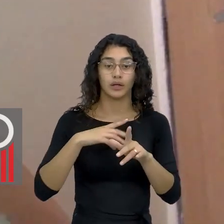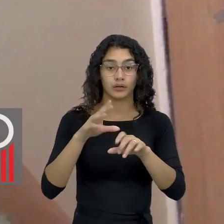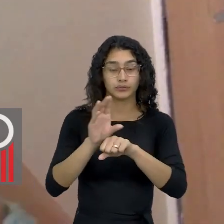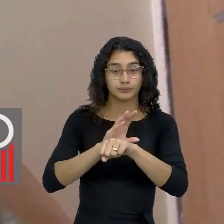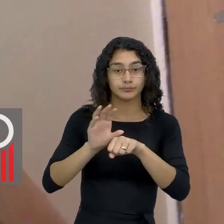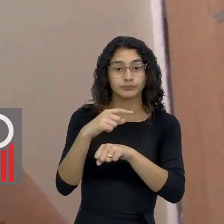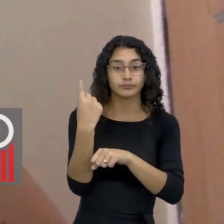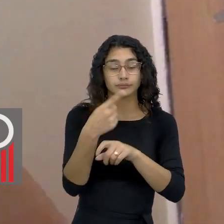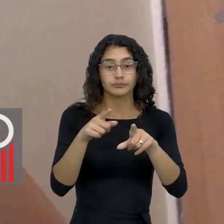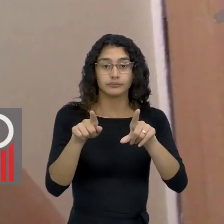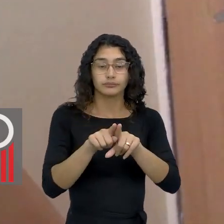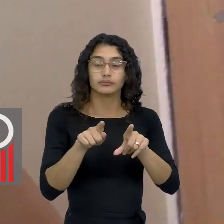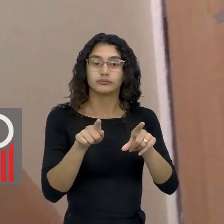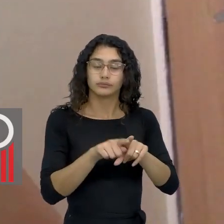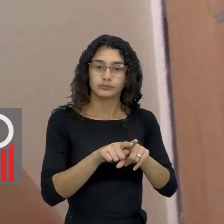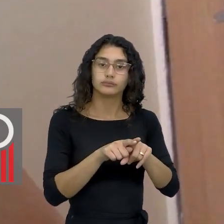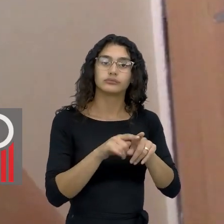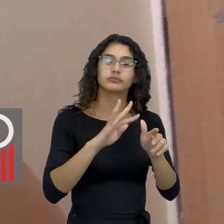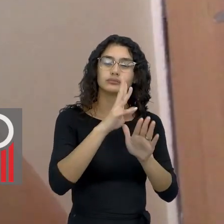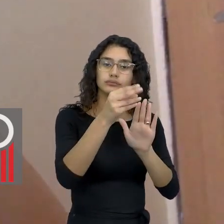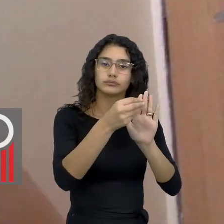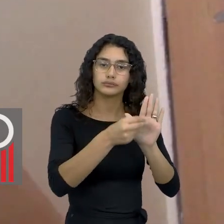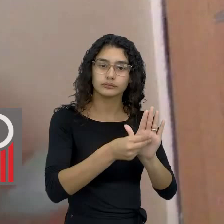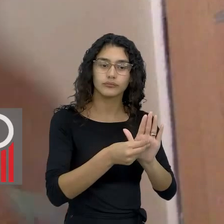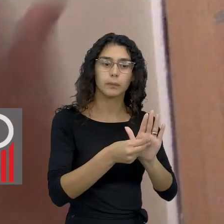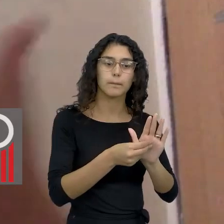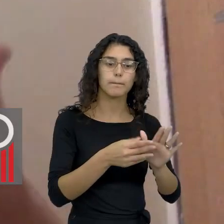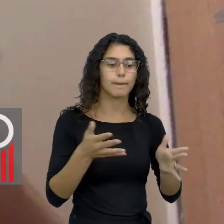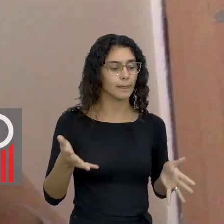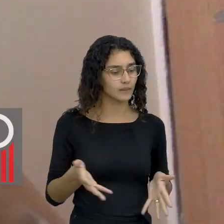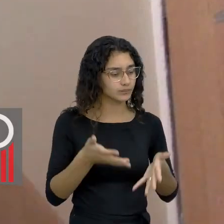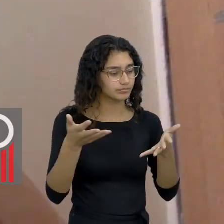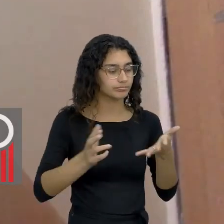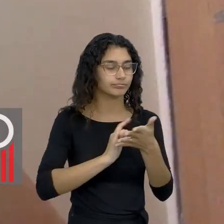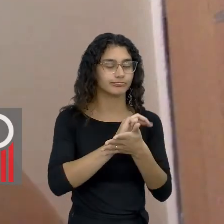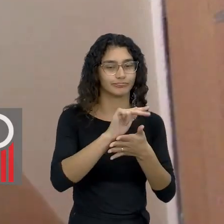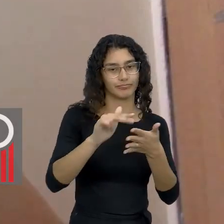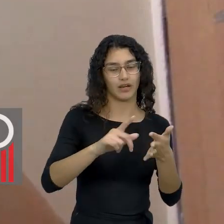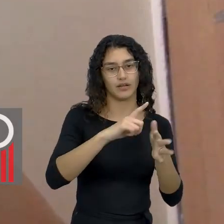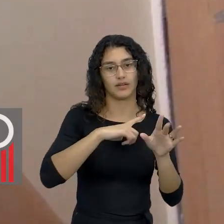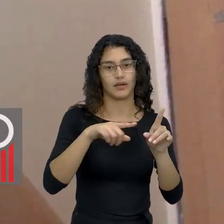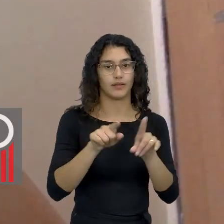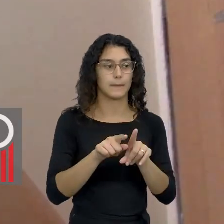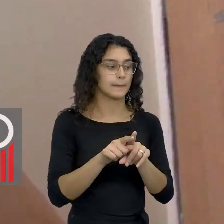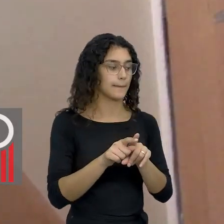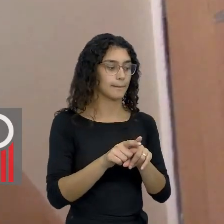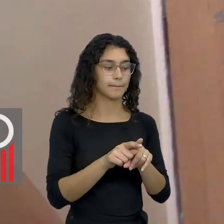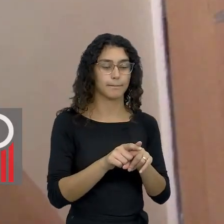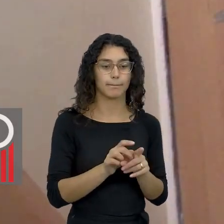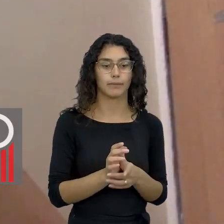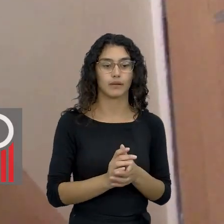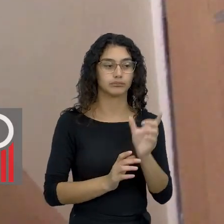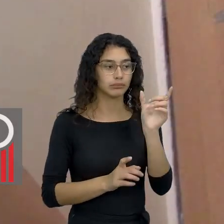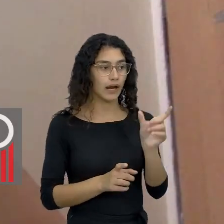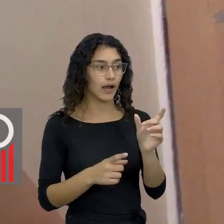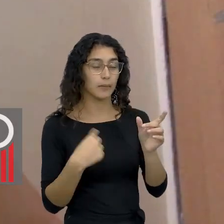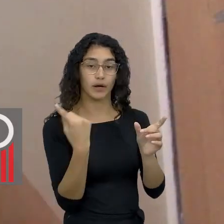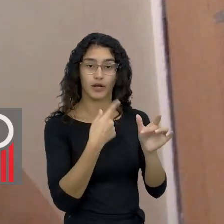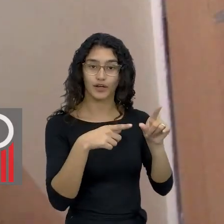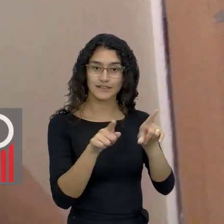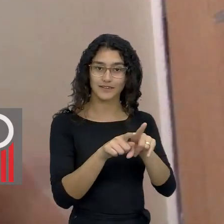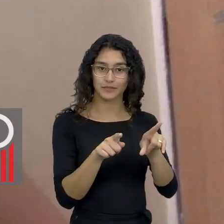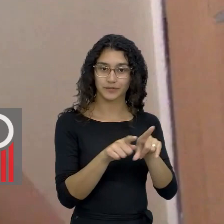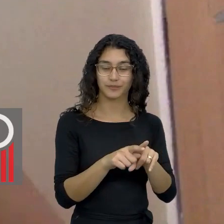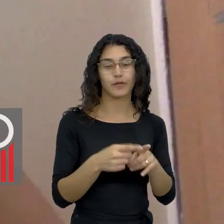formações e colocar também como inspirações, tanto para a rede quanto para a gente, né?